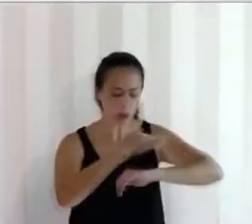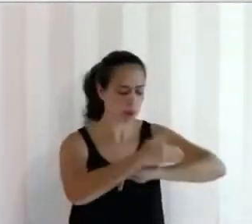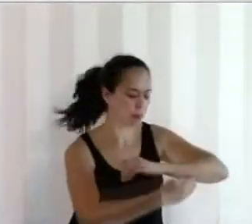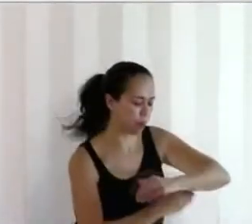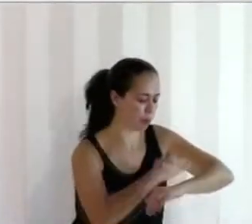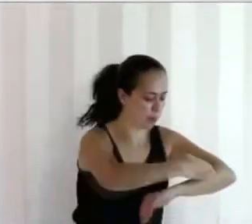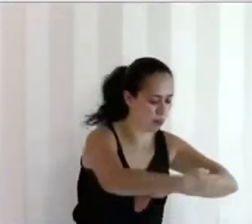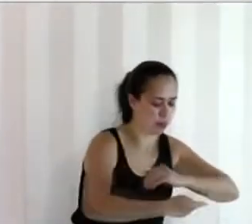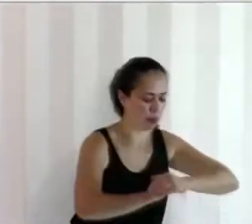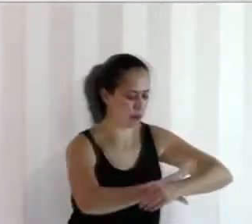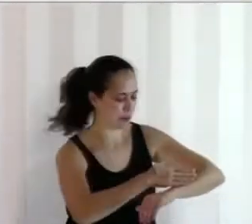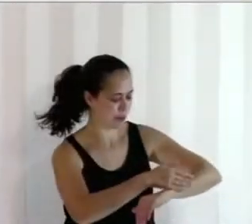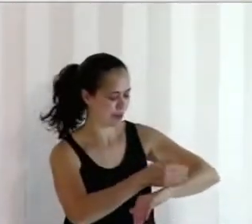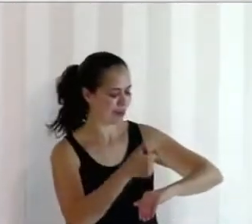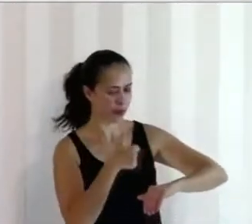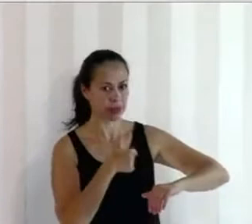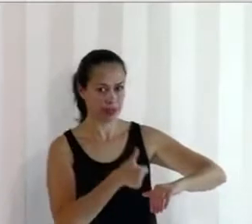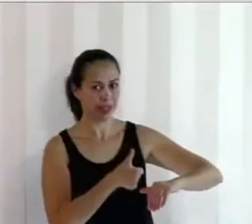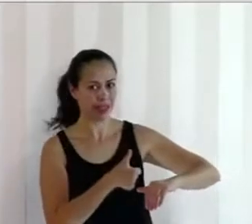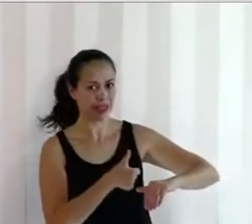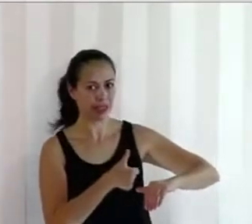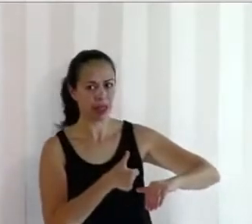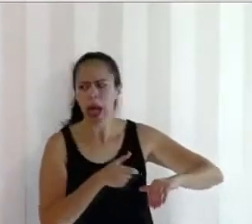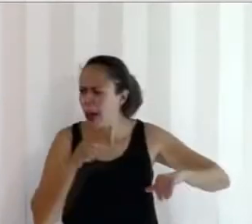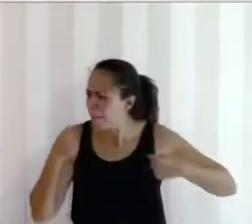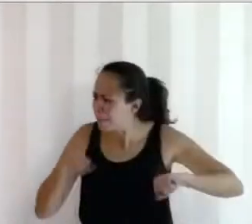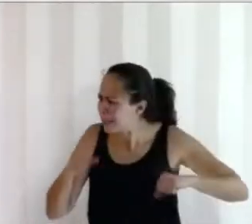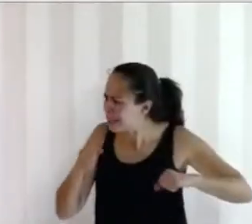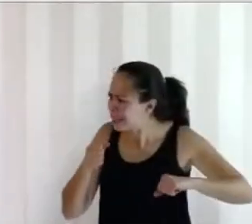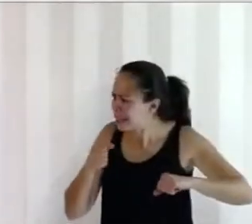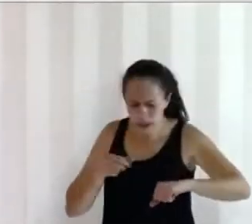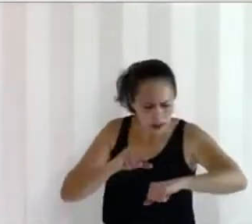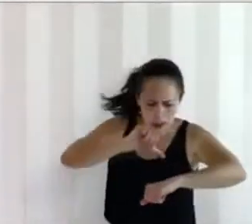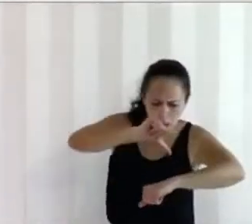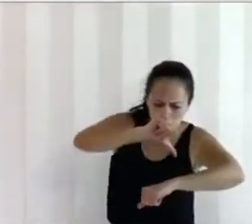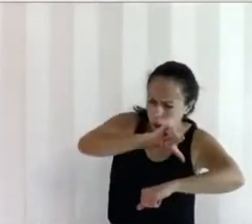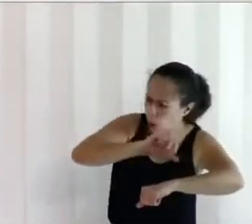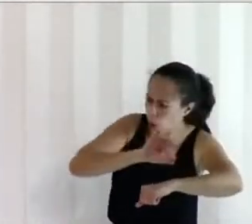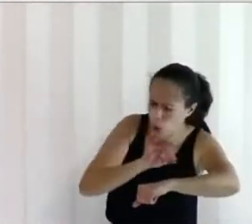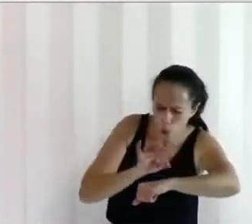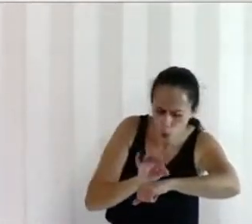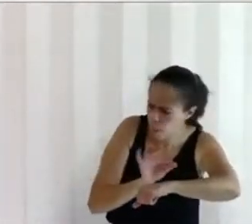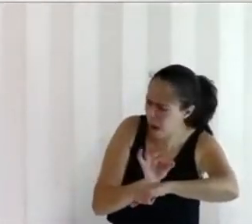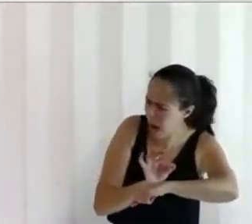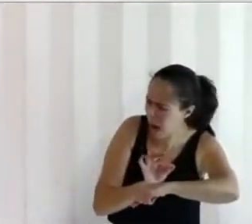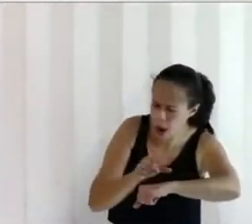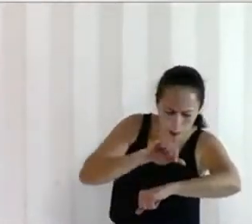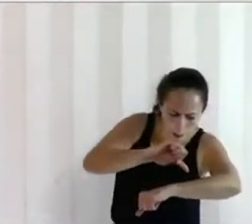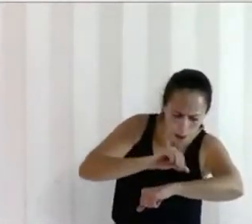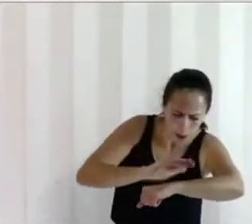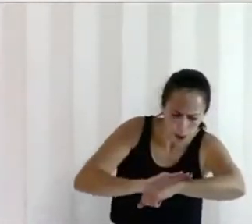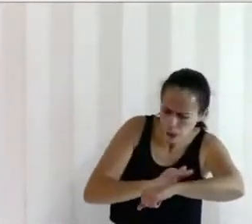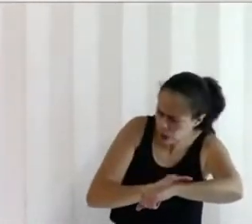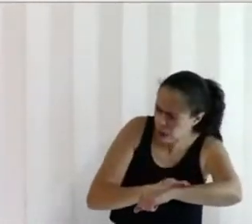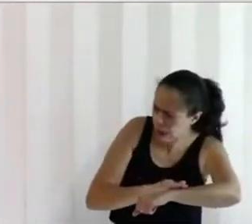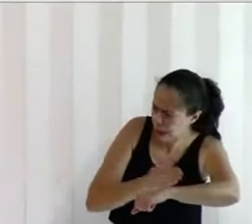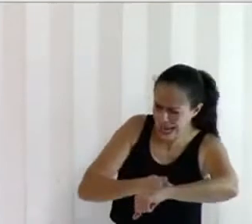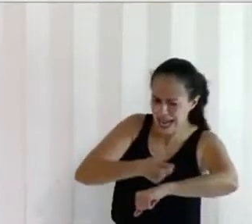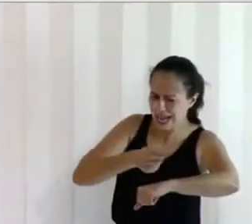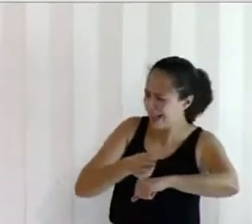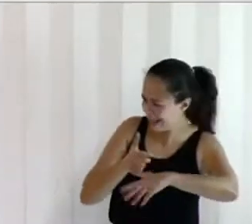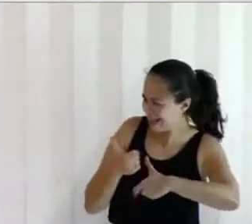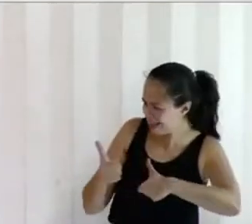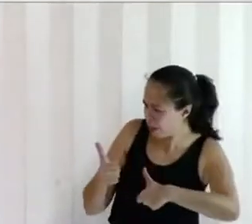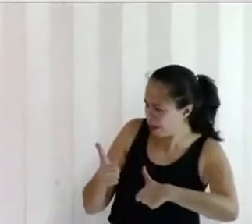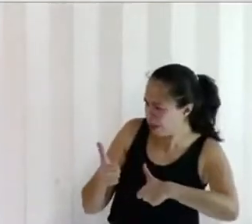até para cuidar de alguém machucado, de alguém ferido, para diminuir a gravidade da dor,